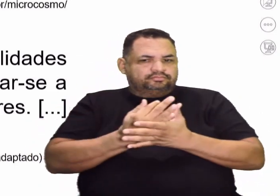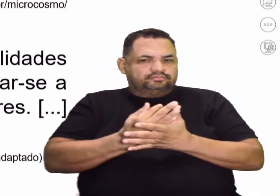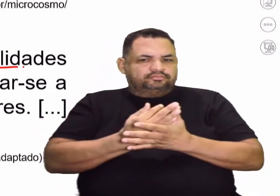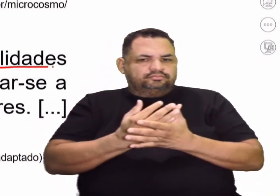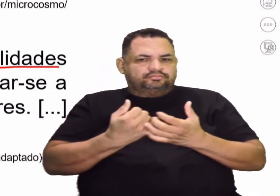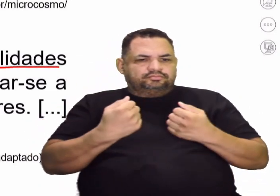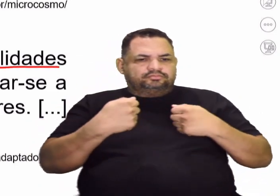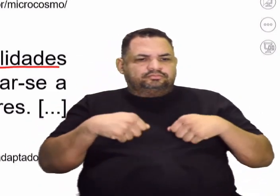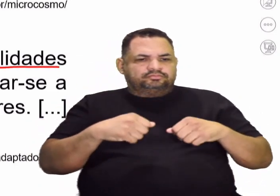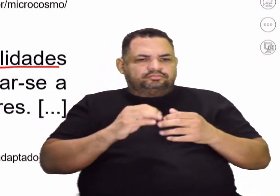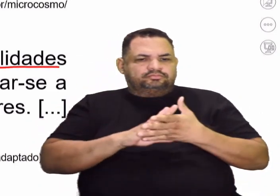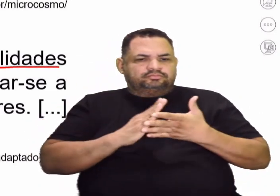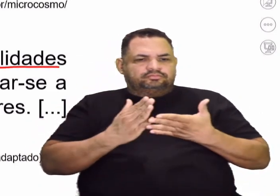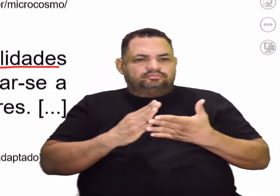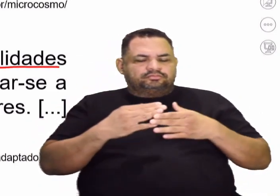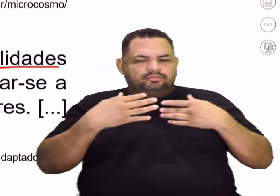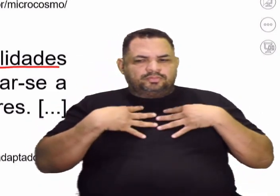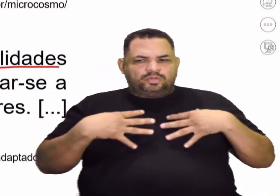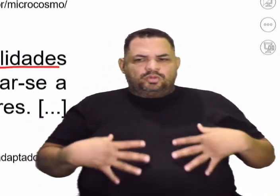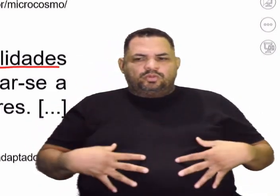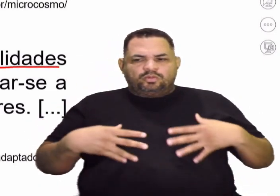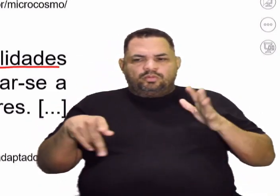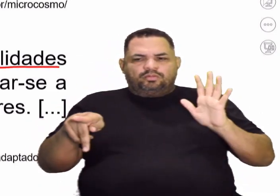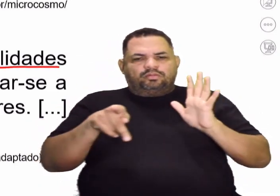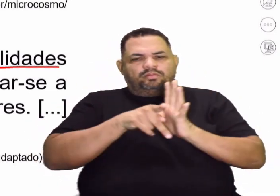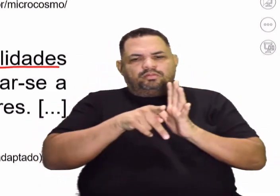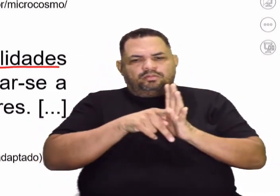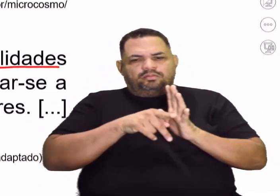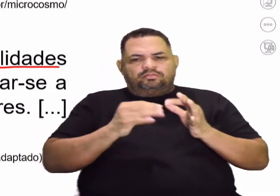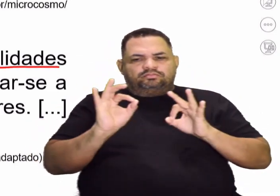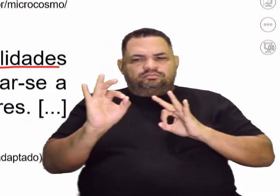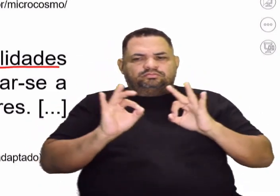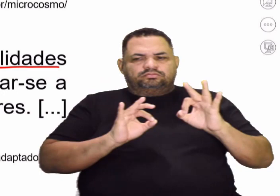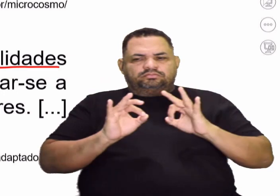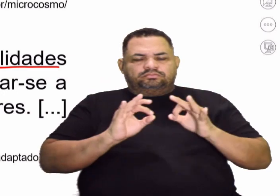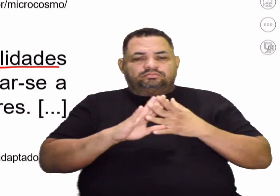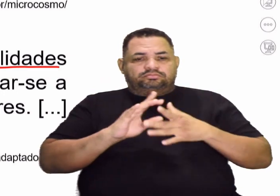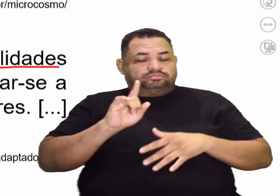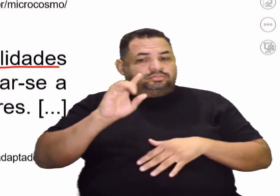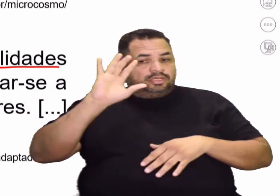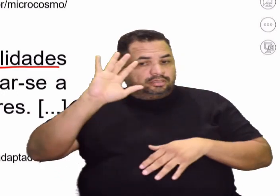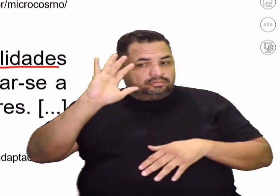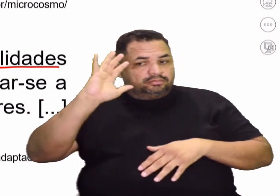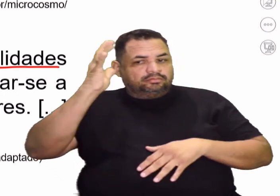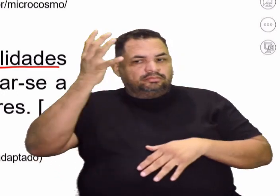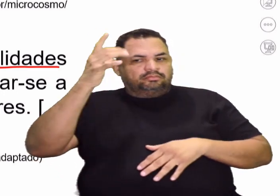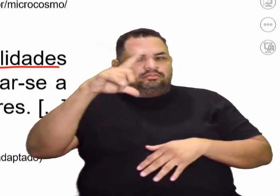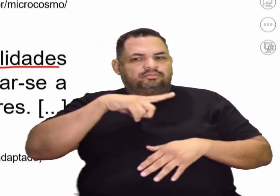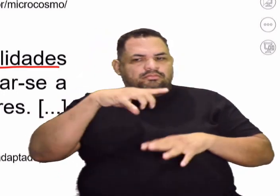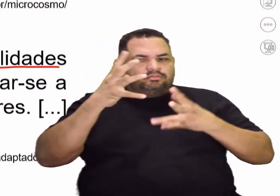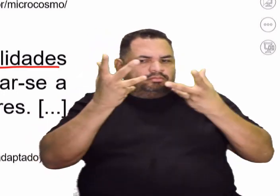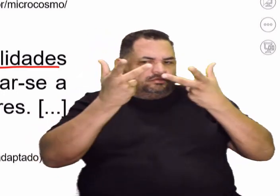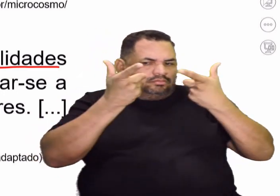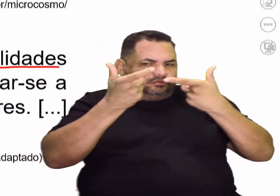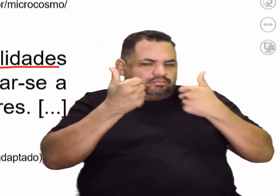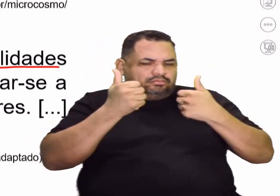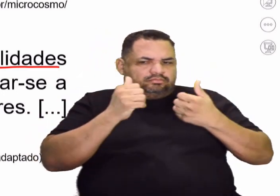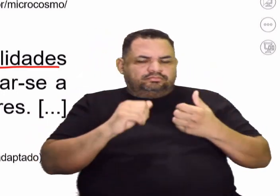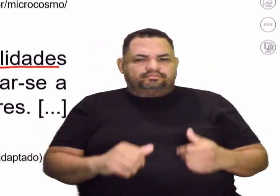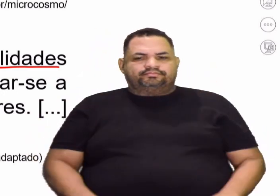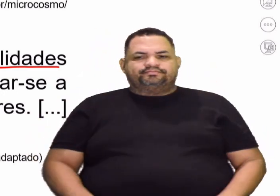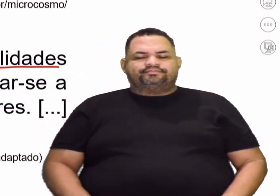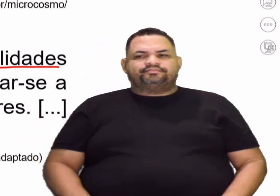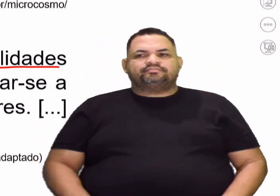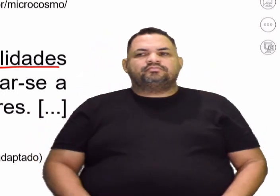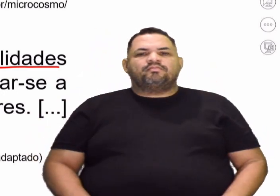fé nas potencialidades escritas no ser humano. Você é capaz, temos as nossas habilidades. Olha aqui,